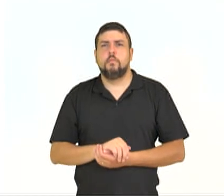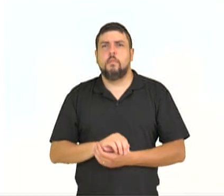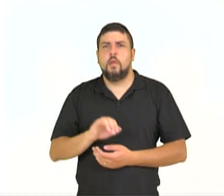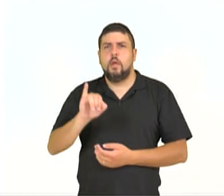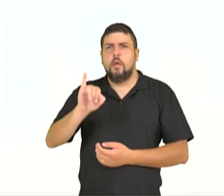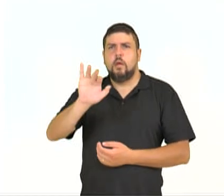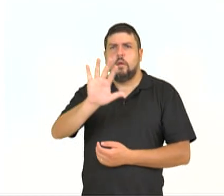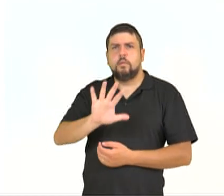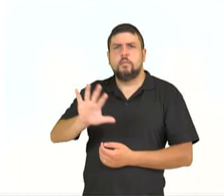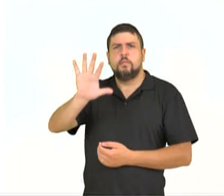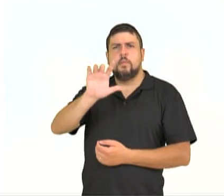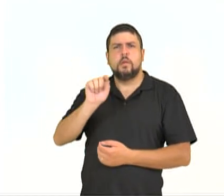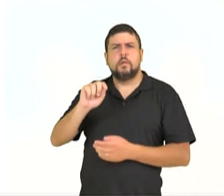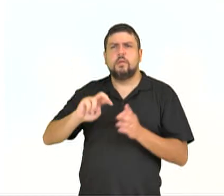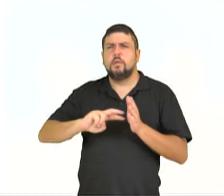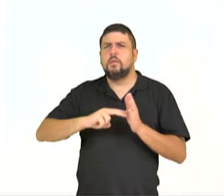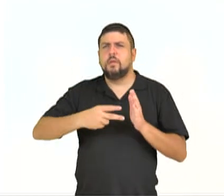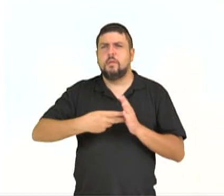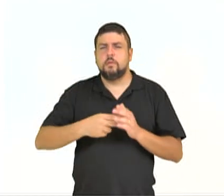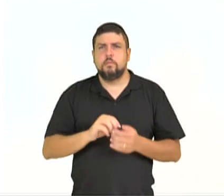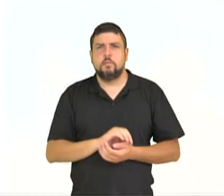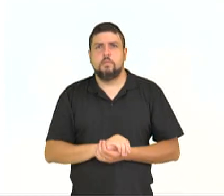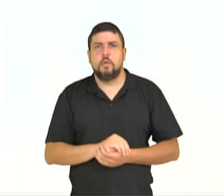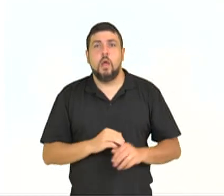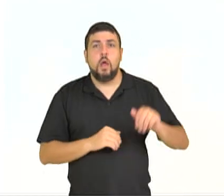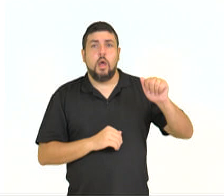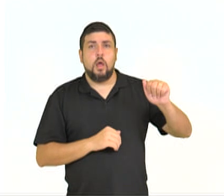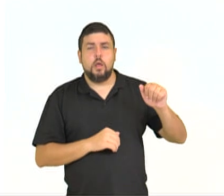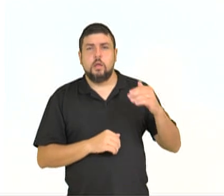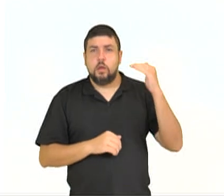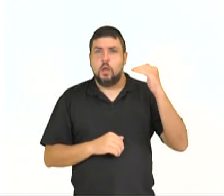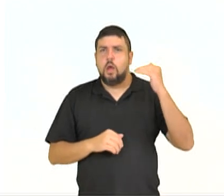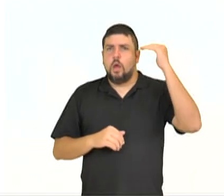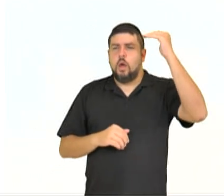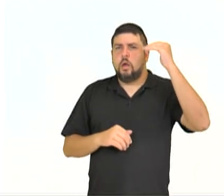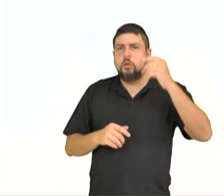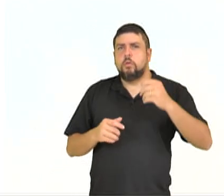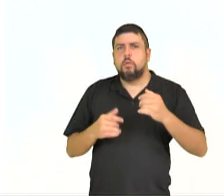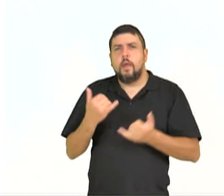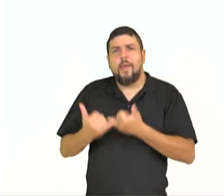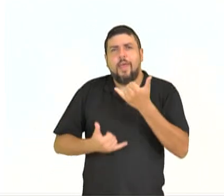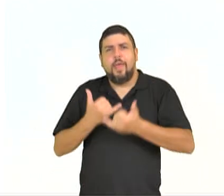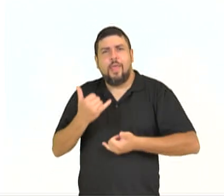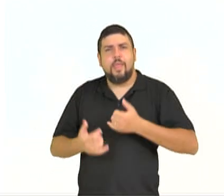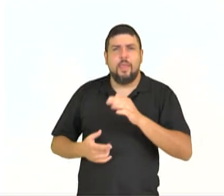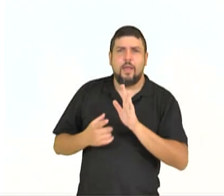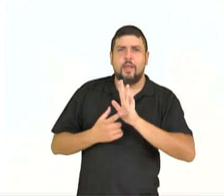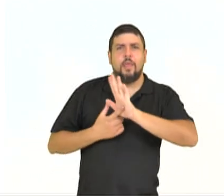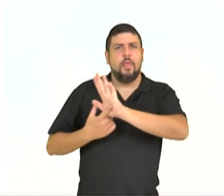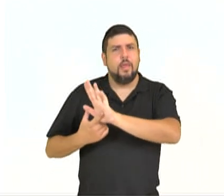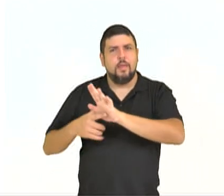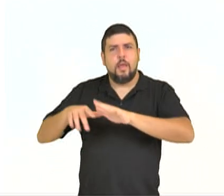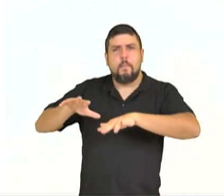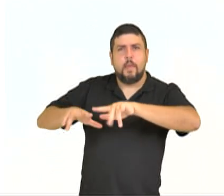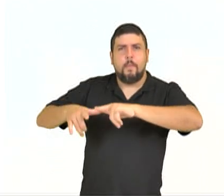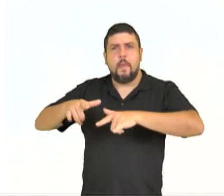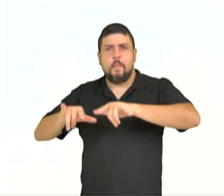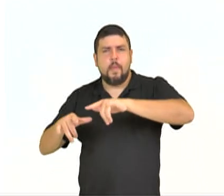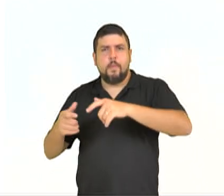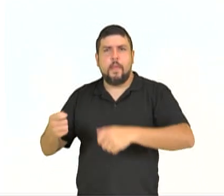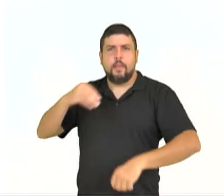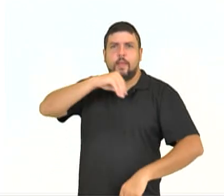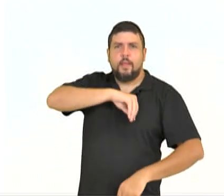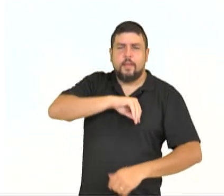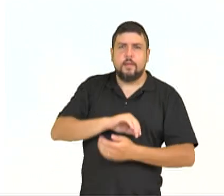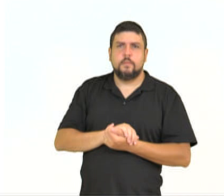cartaz representa? Letra A. Um adulto que faz apresentações com brinquedos e recebe pagamento por isso. Letra